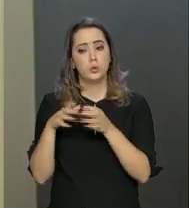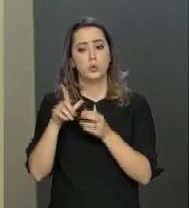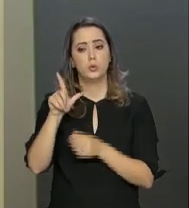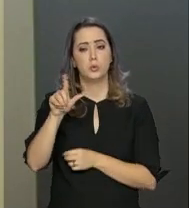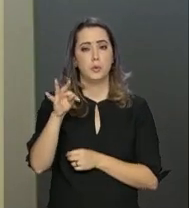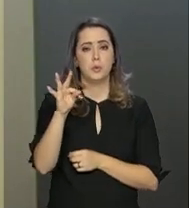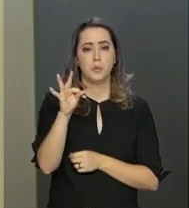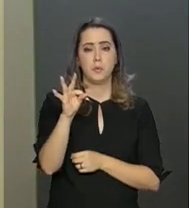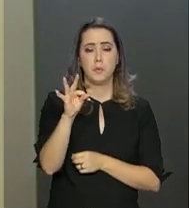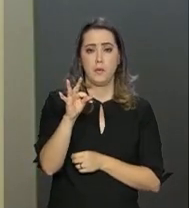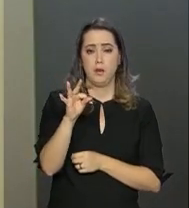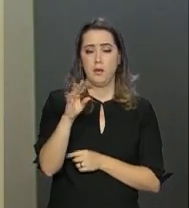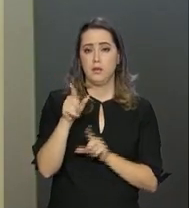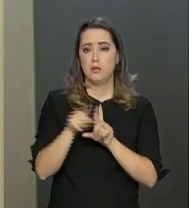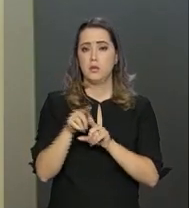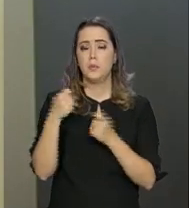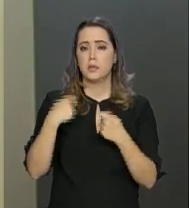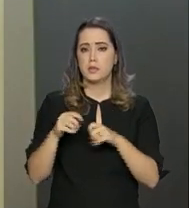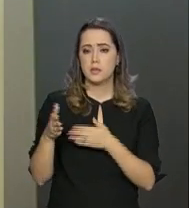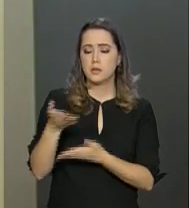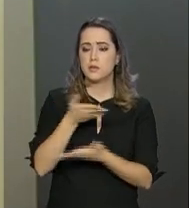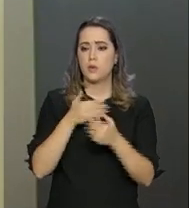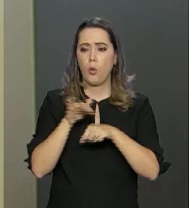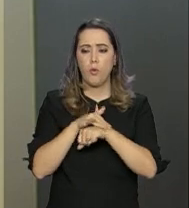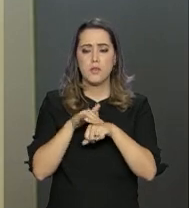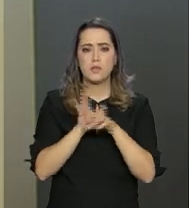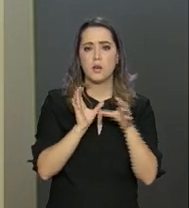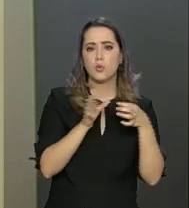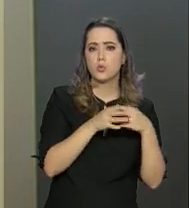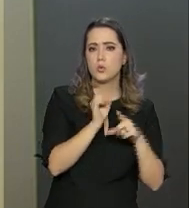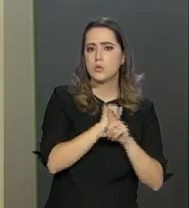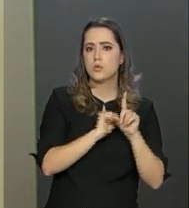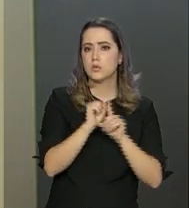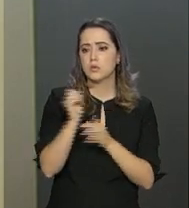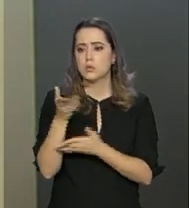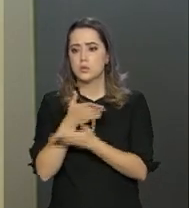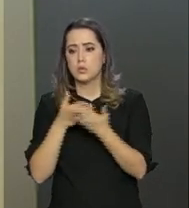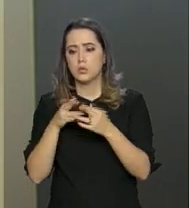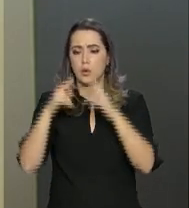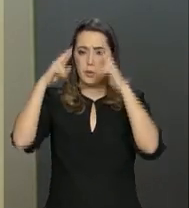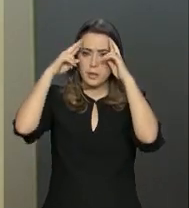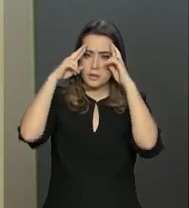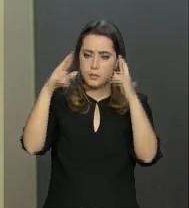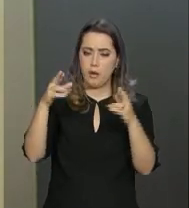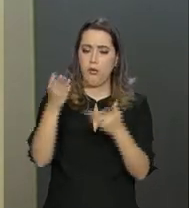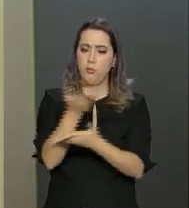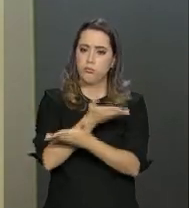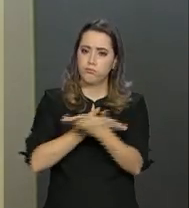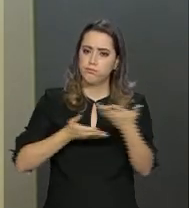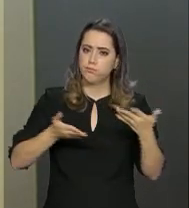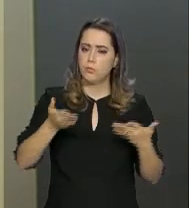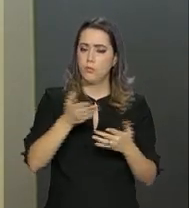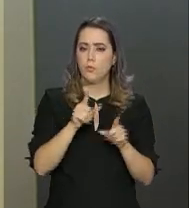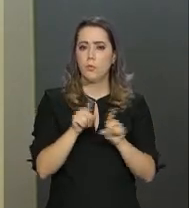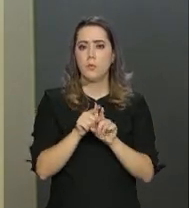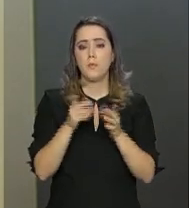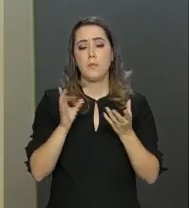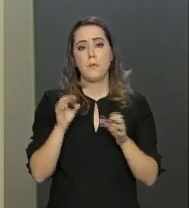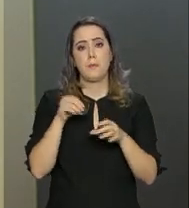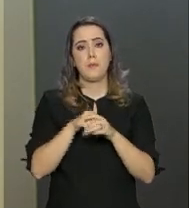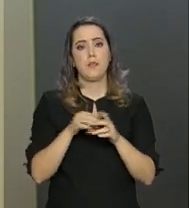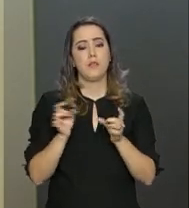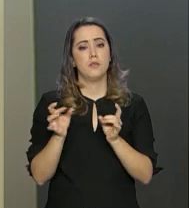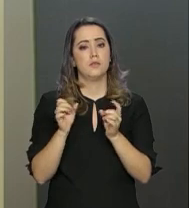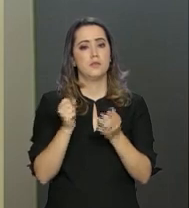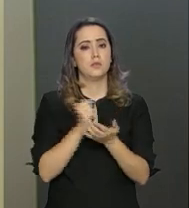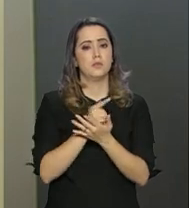e os setores mais conservadores da sociedade devam conversar em alto nível. O alto nível da tolerância, da convivência. E, no âmbito dos